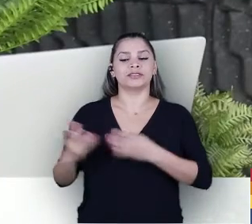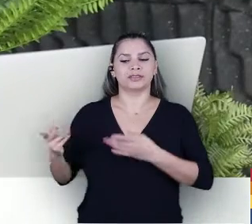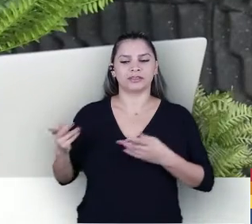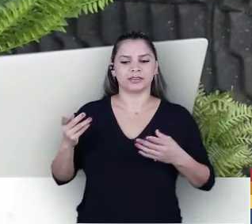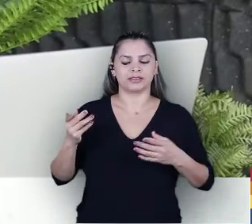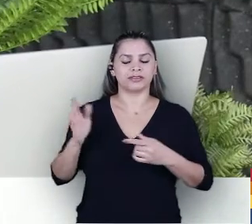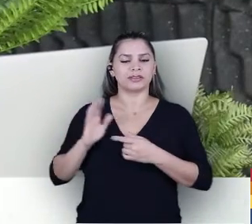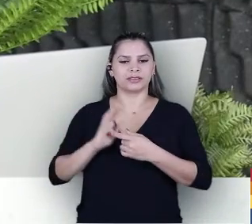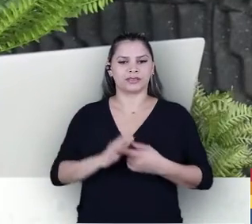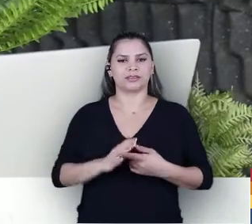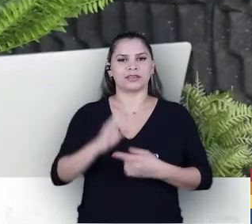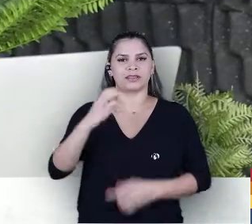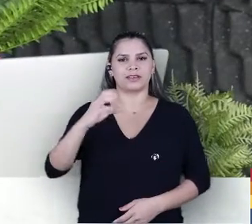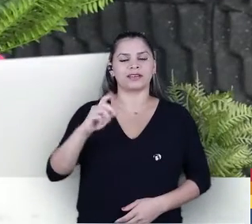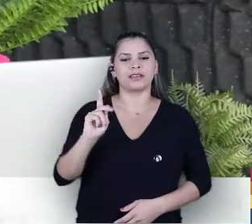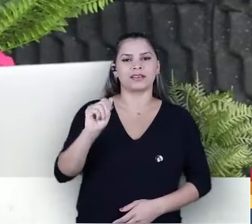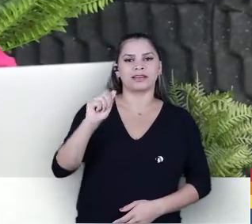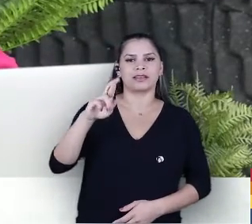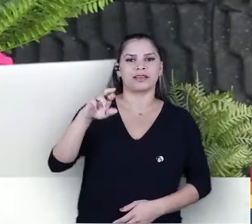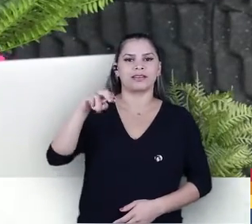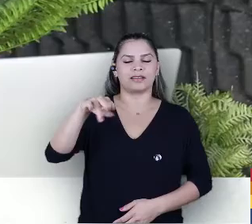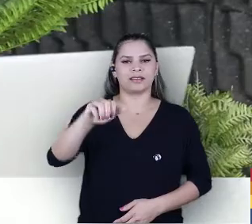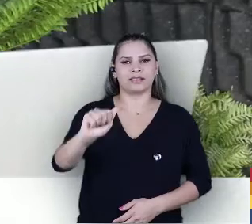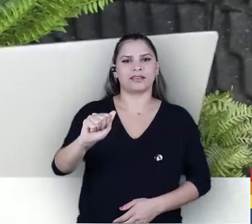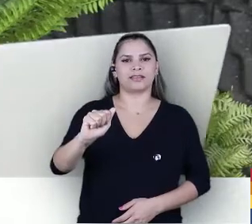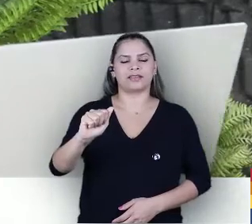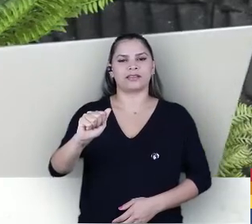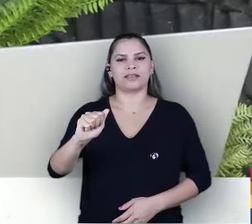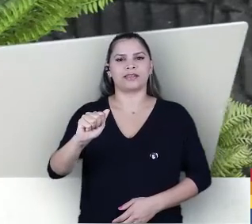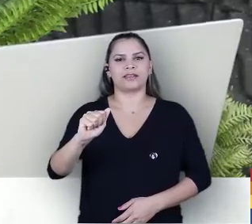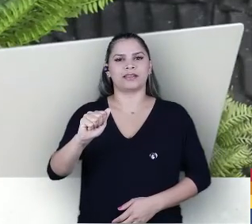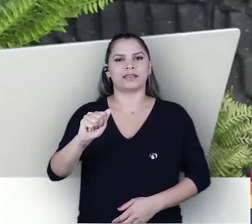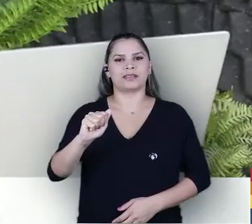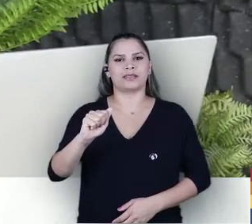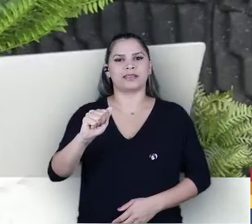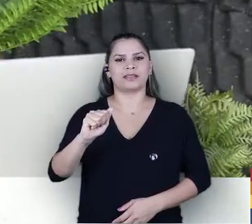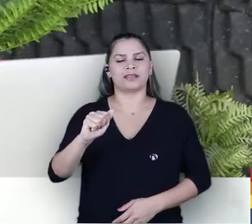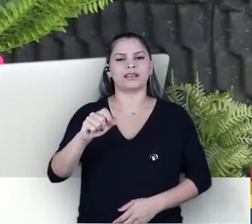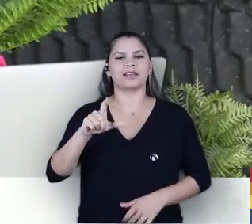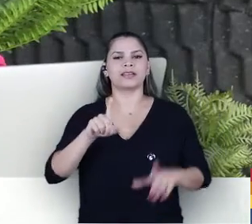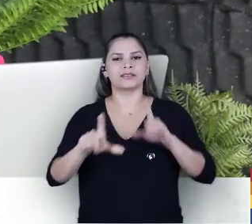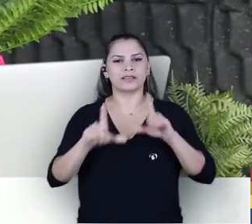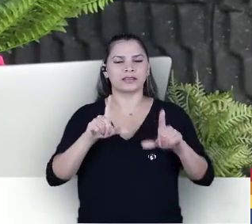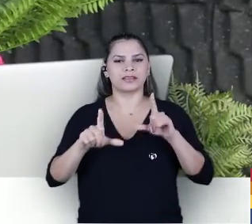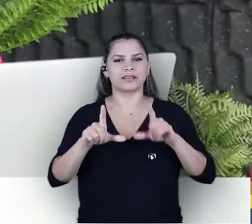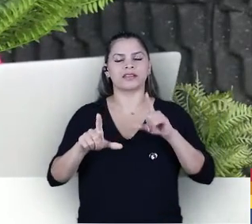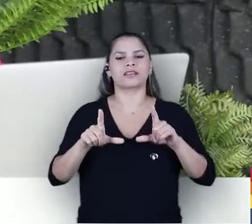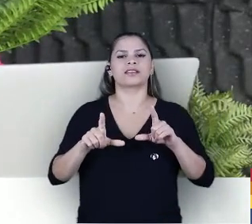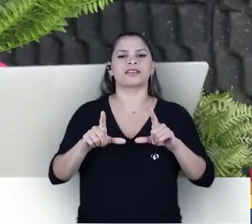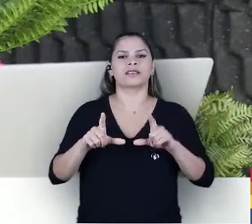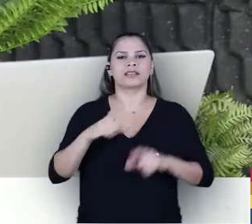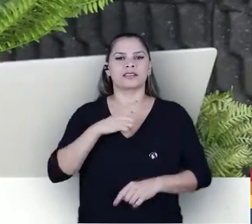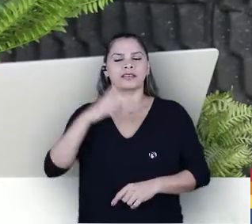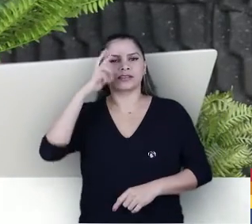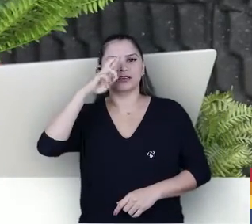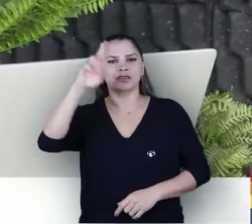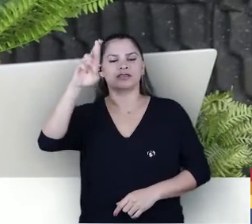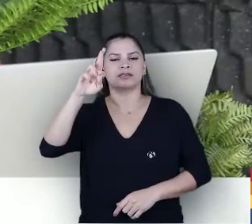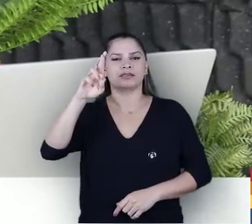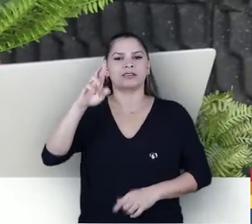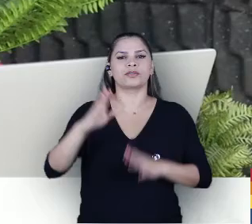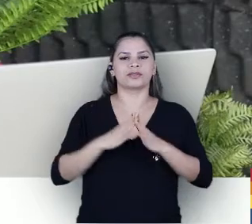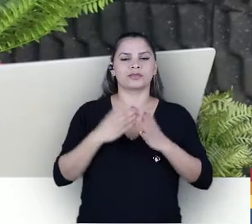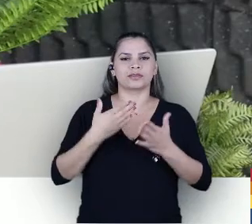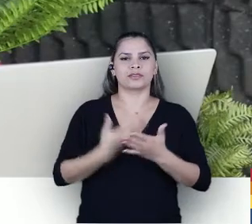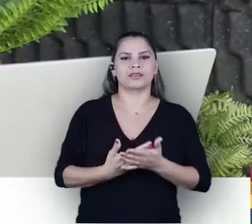Dando continuidade ao seminário, gostaria de apresentar mais uma professora convidada. Professora Karine Costa Miranda, graduada em